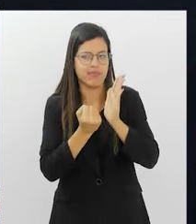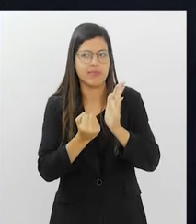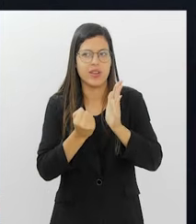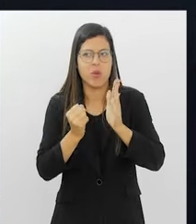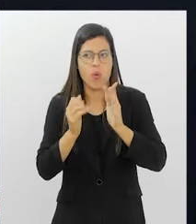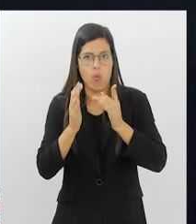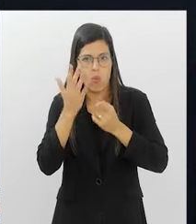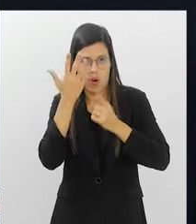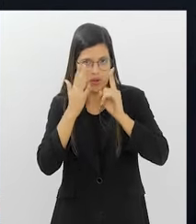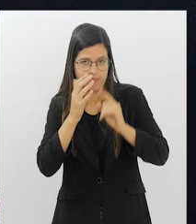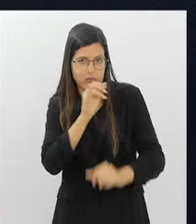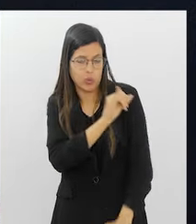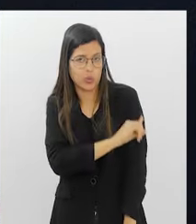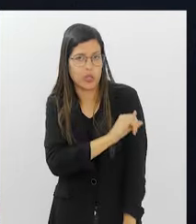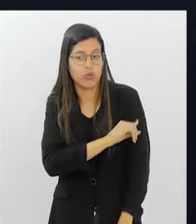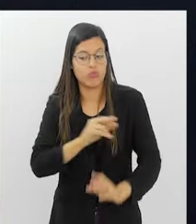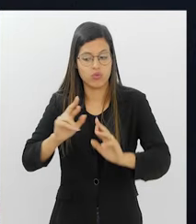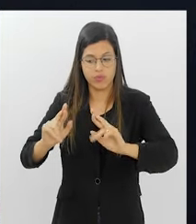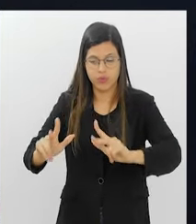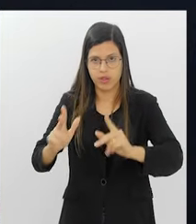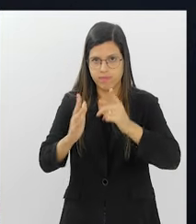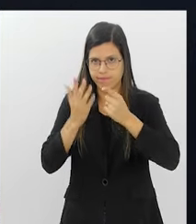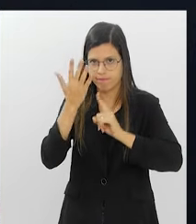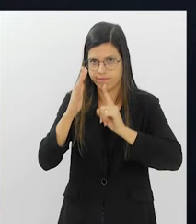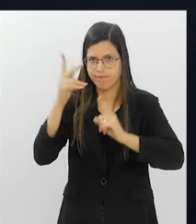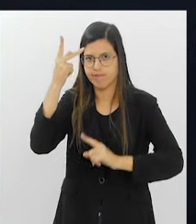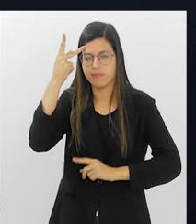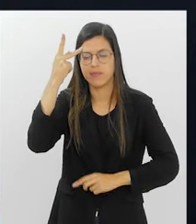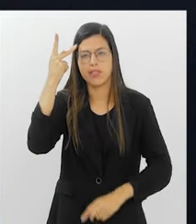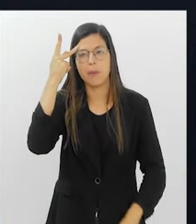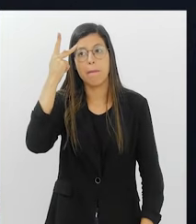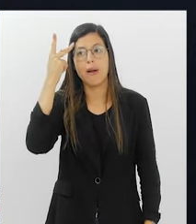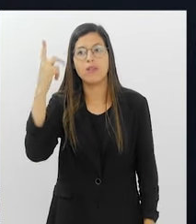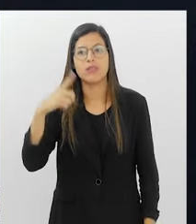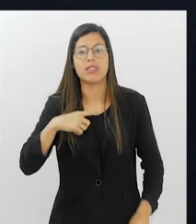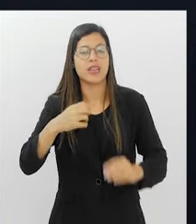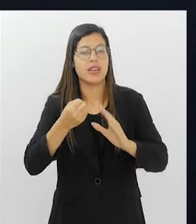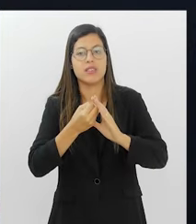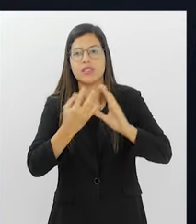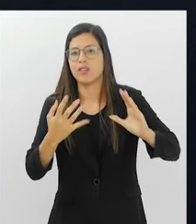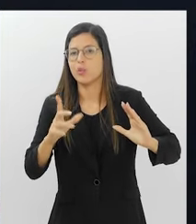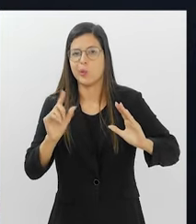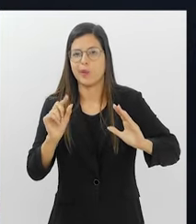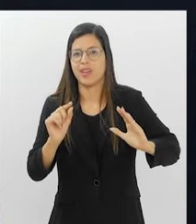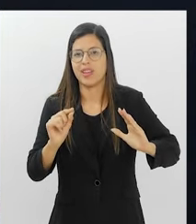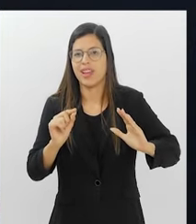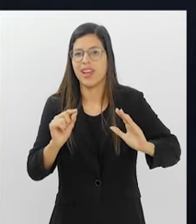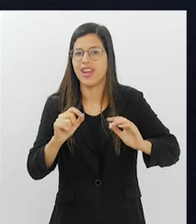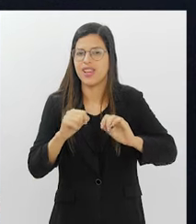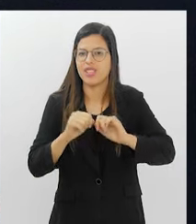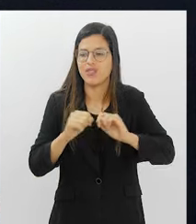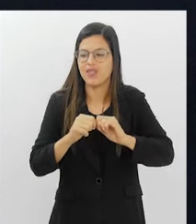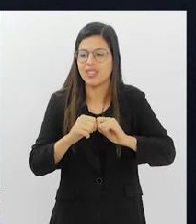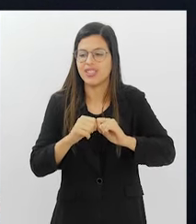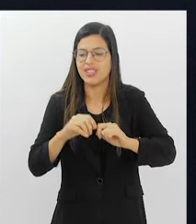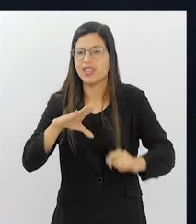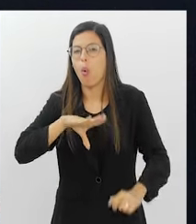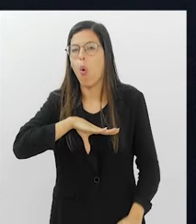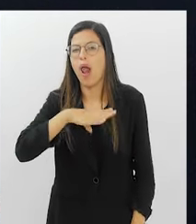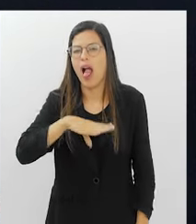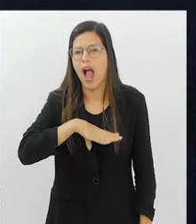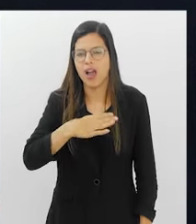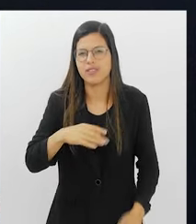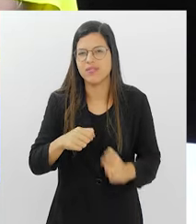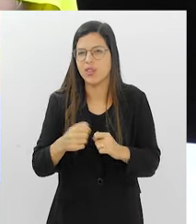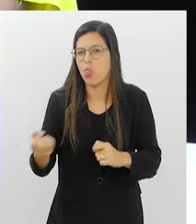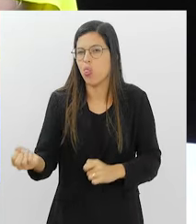o carnaval do Rio diferente do carnaval de São Paulo né ele tem essa característica de de ousar é não eu vou